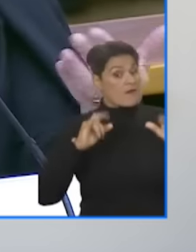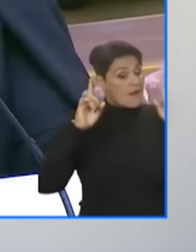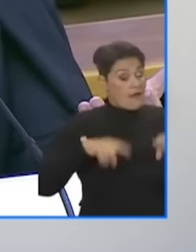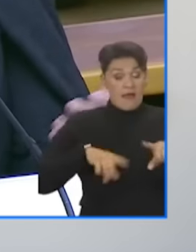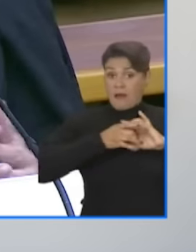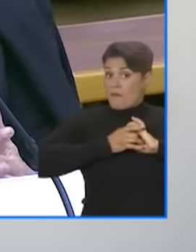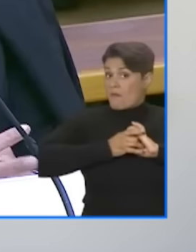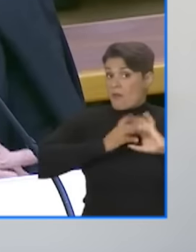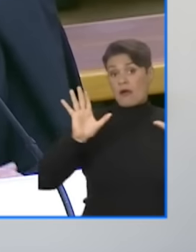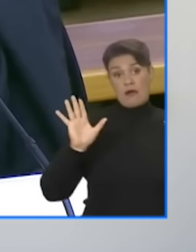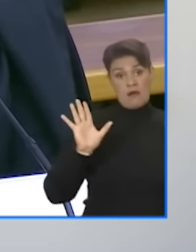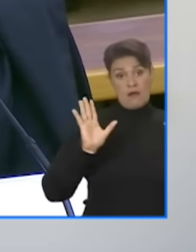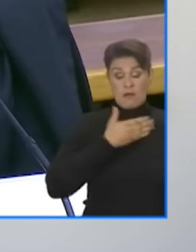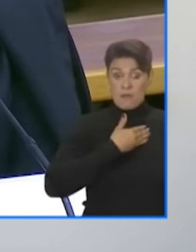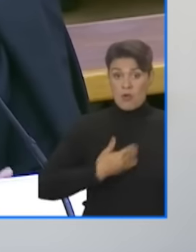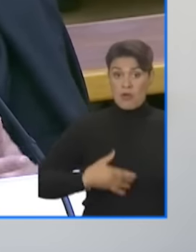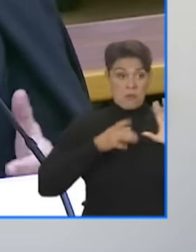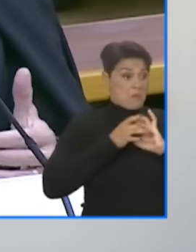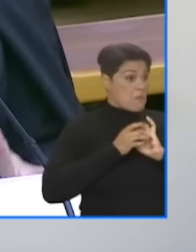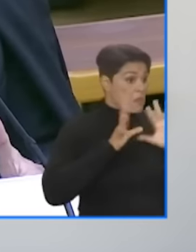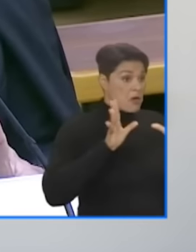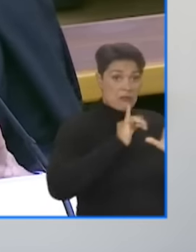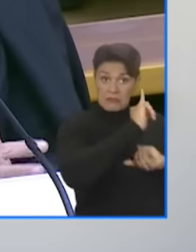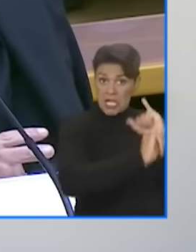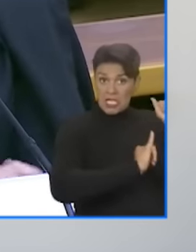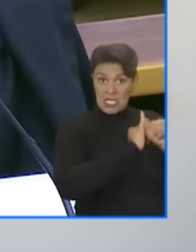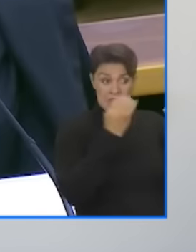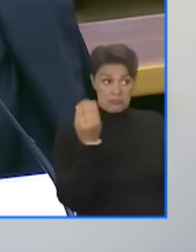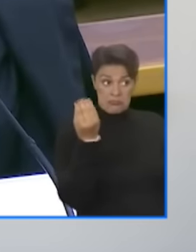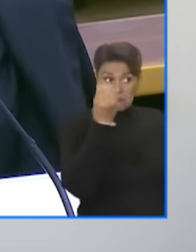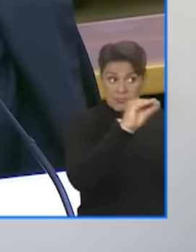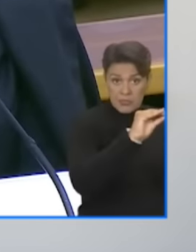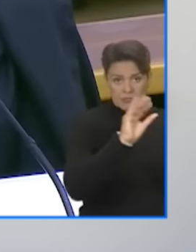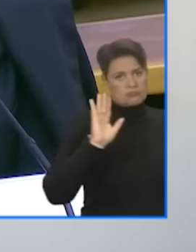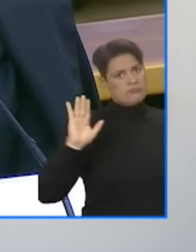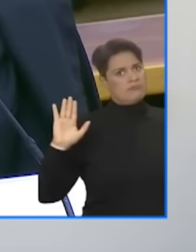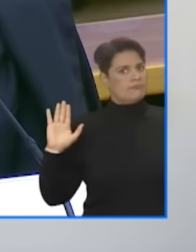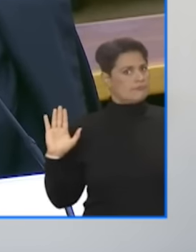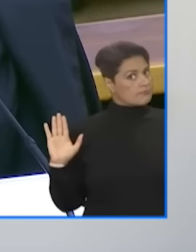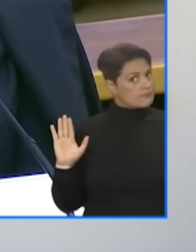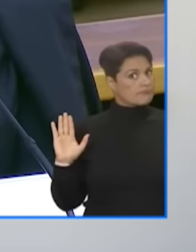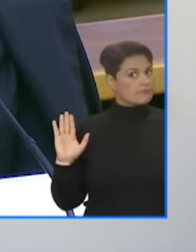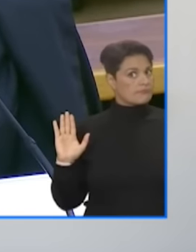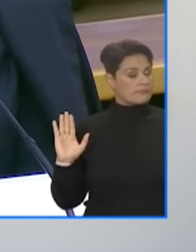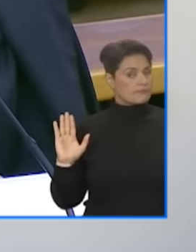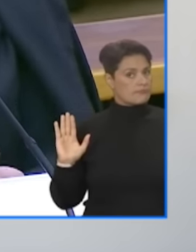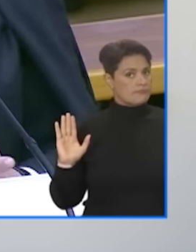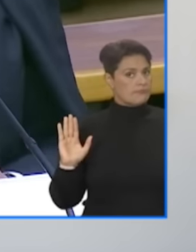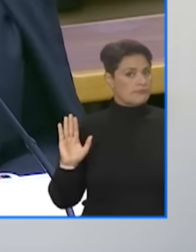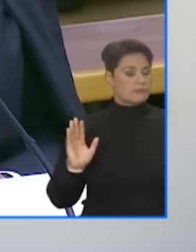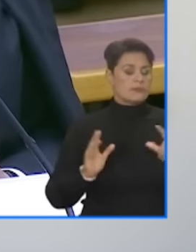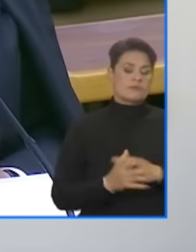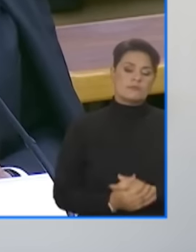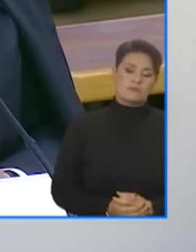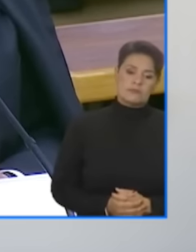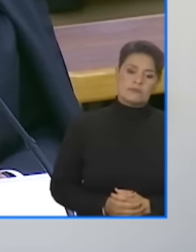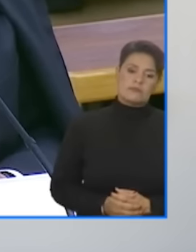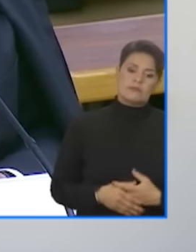Jair Bolsonaro, esses ministros então se uniram, se unificaram e passaram a defender a corte. Logo hoje já aconteceram